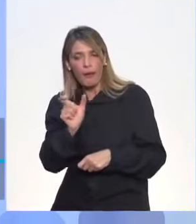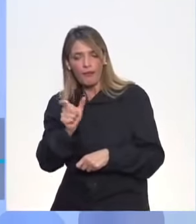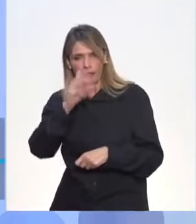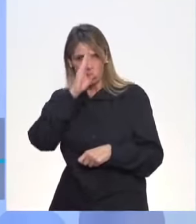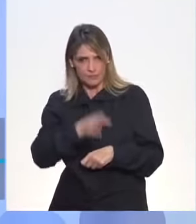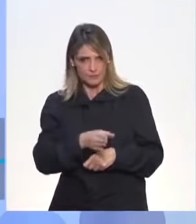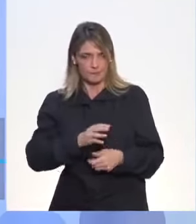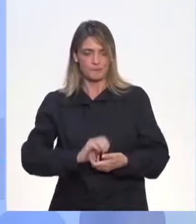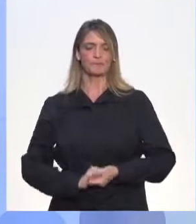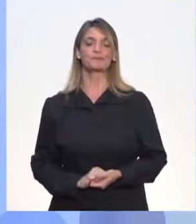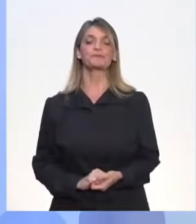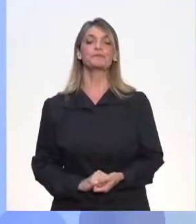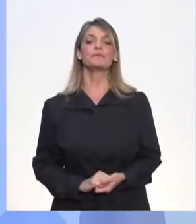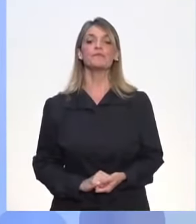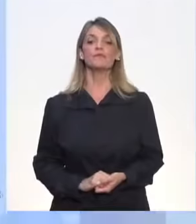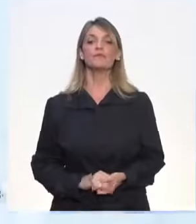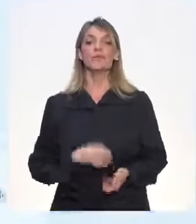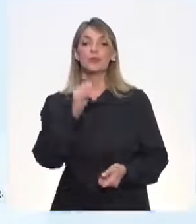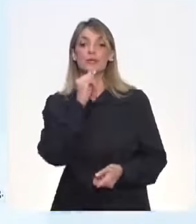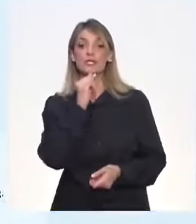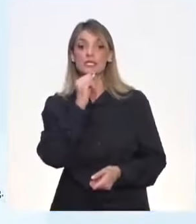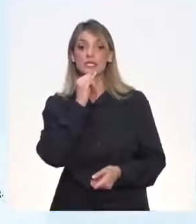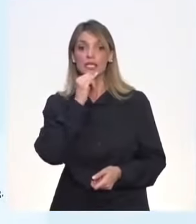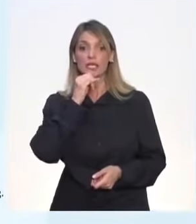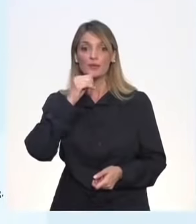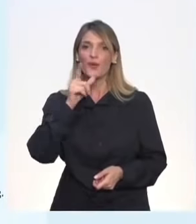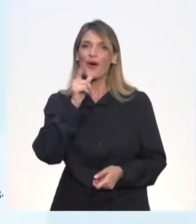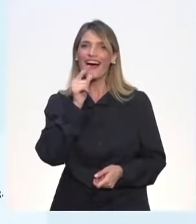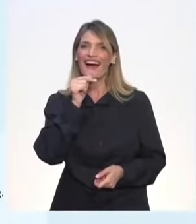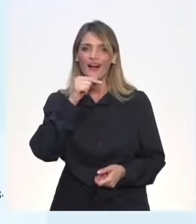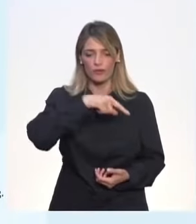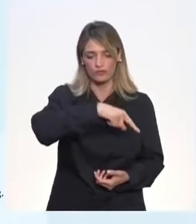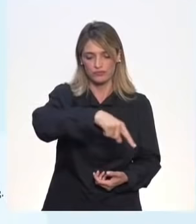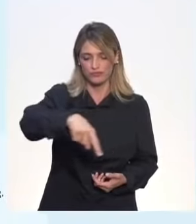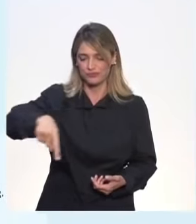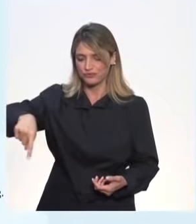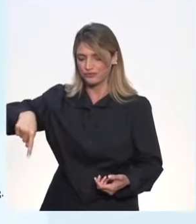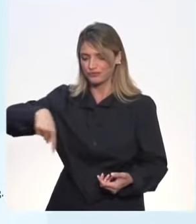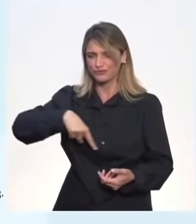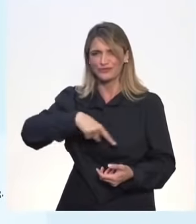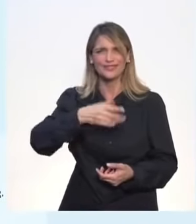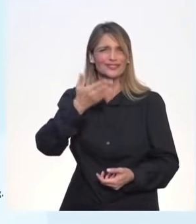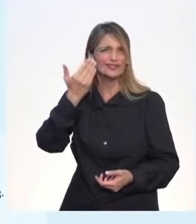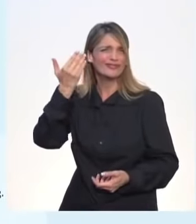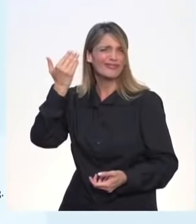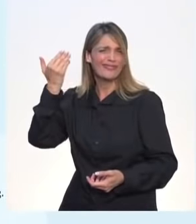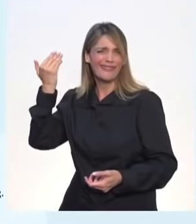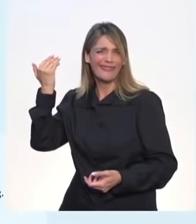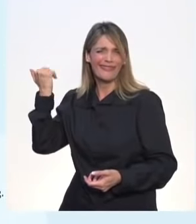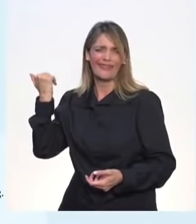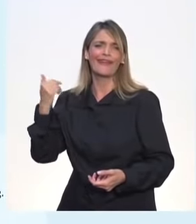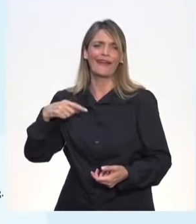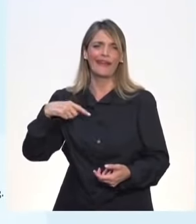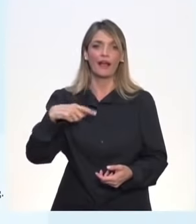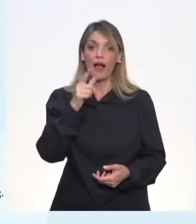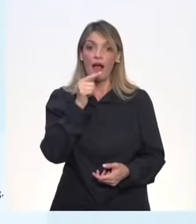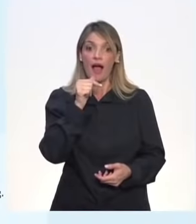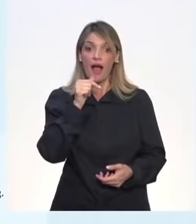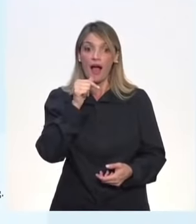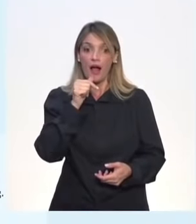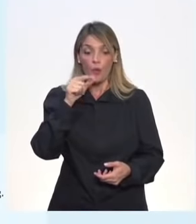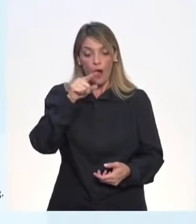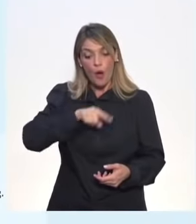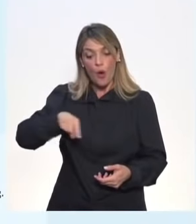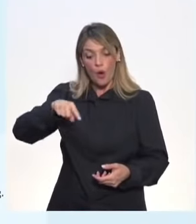tá a gente tem também um exemplo de uma roda d'água daquelas antigas ali do decurso sair uma é uma